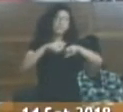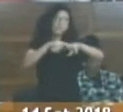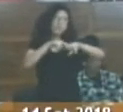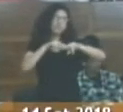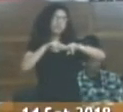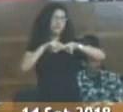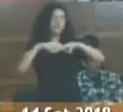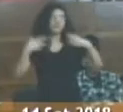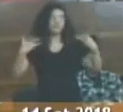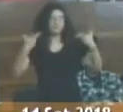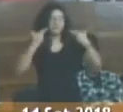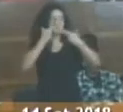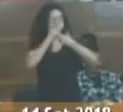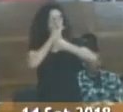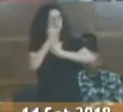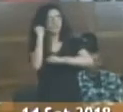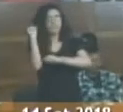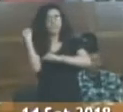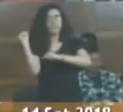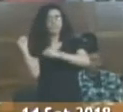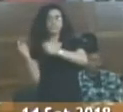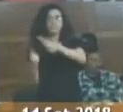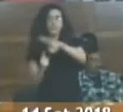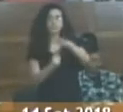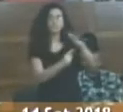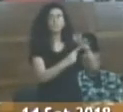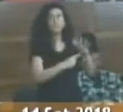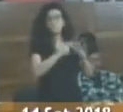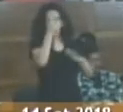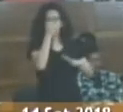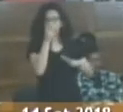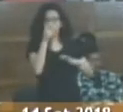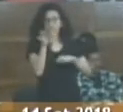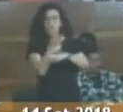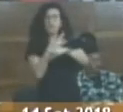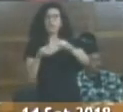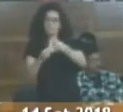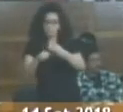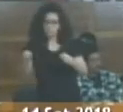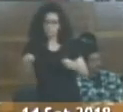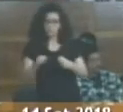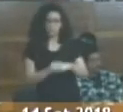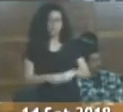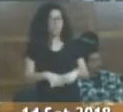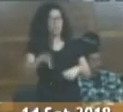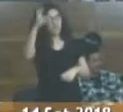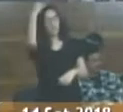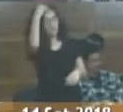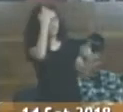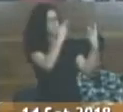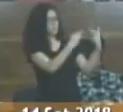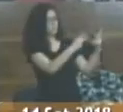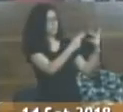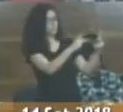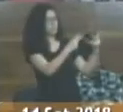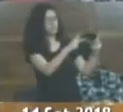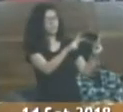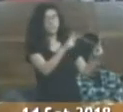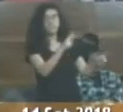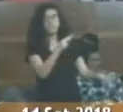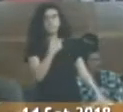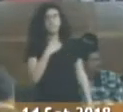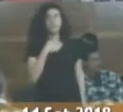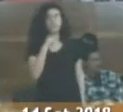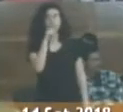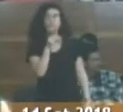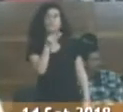dessa maravilha da natureza que é a nossa Baía da Ilha Grande. Angra e Paraty não pode,